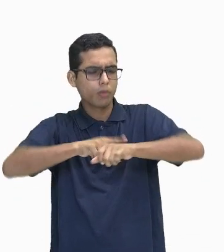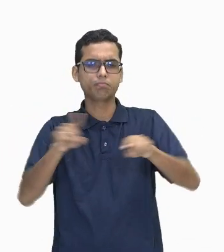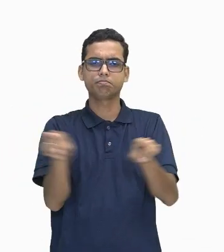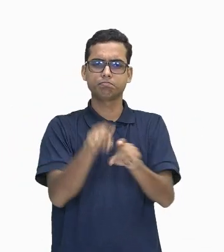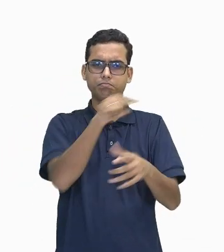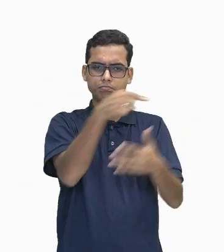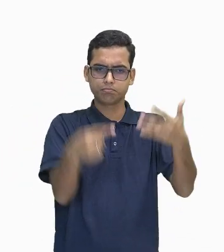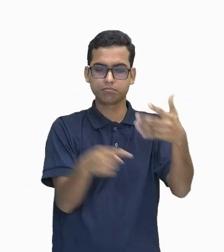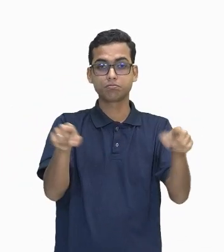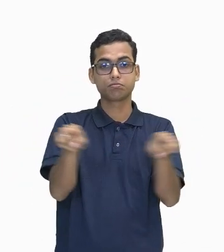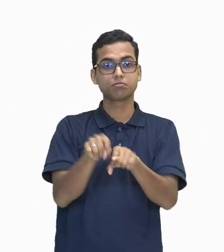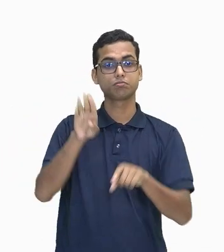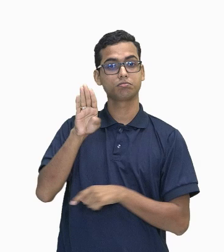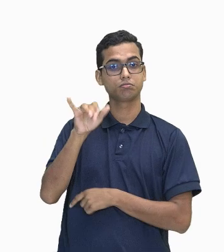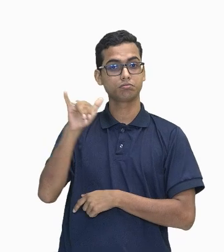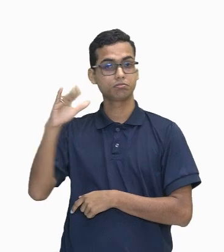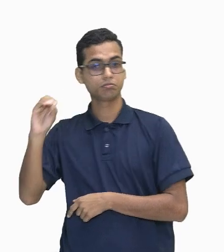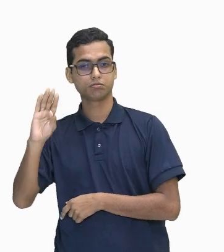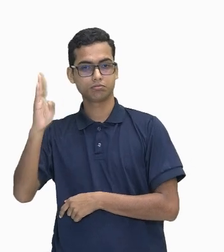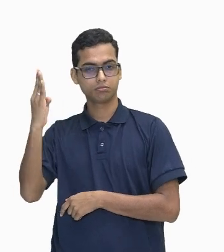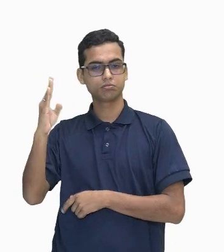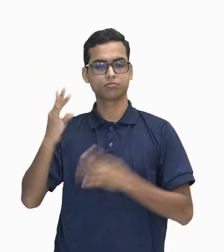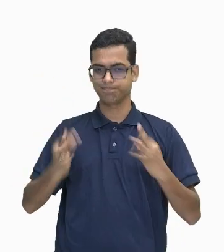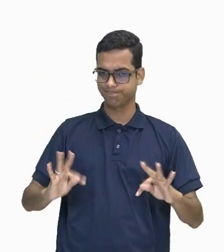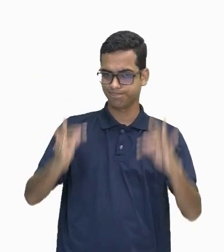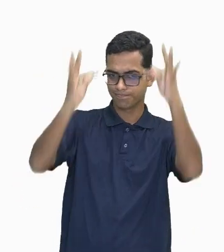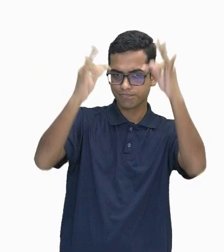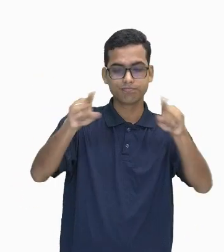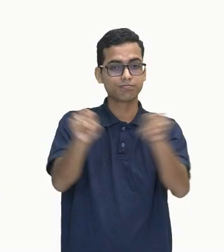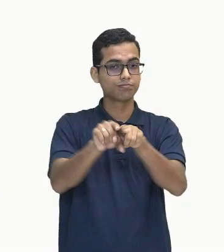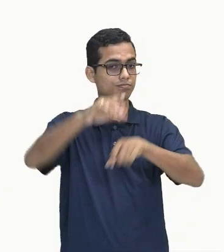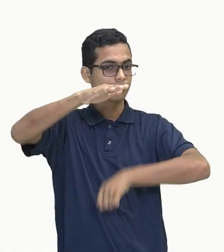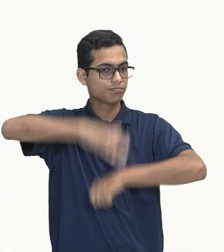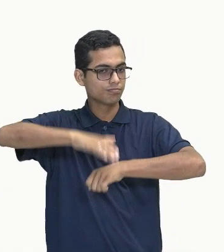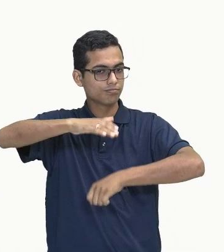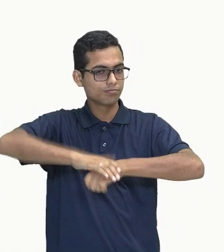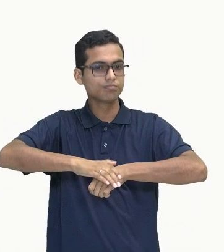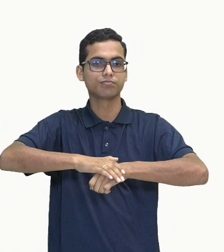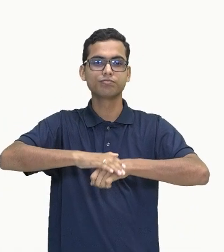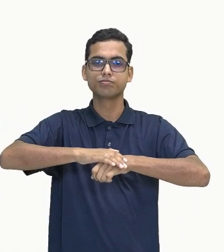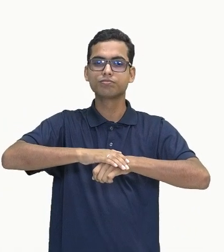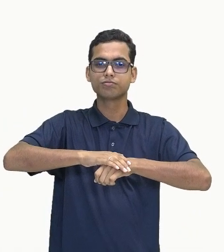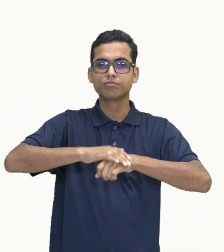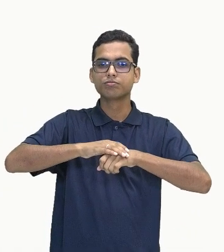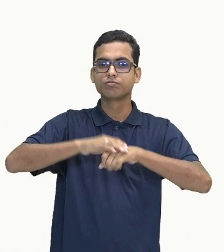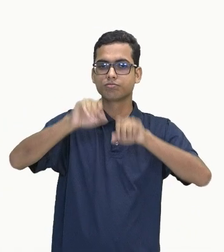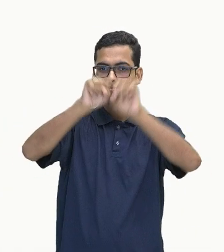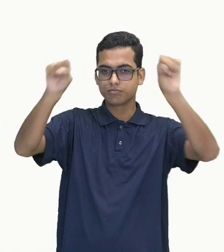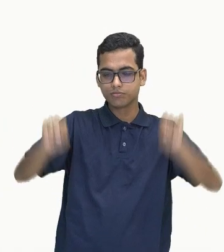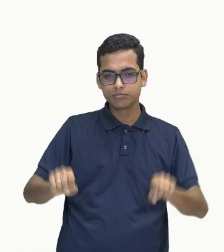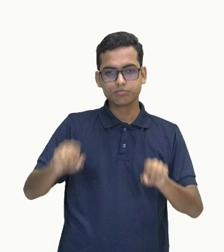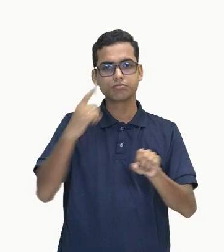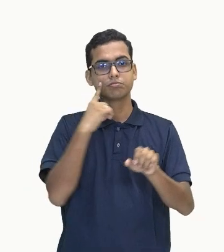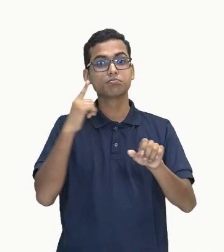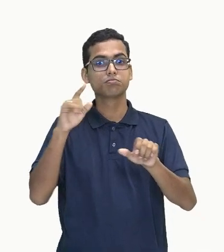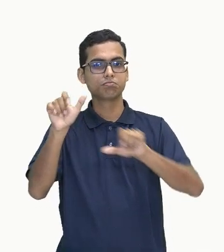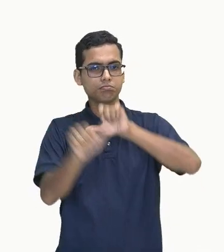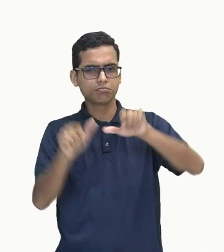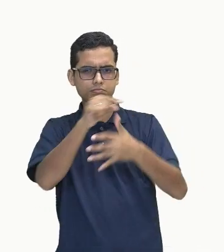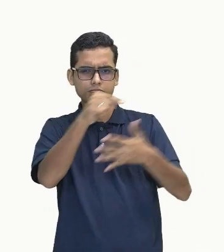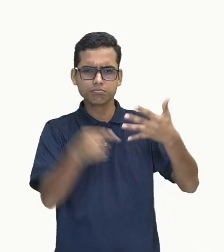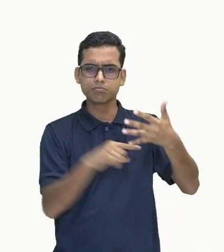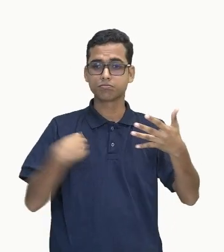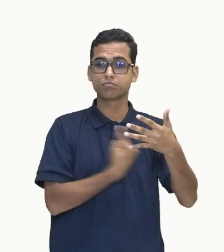Biotecnologia, automação. Então, são algumas das mudanças, né, que nós vamos aí observar,